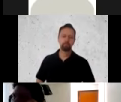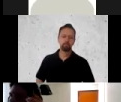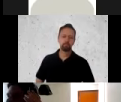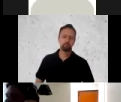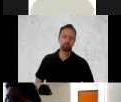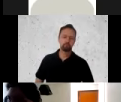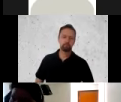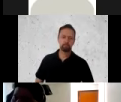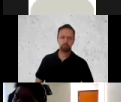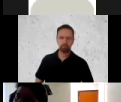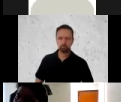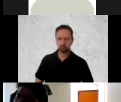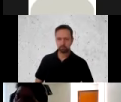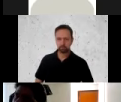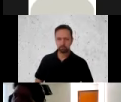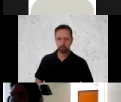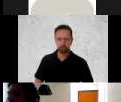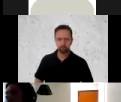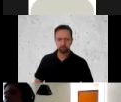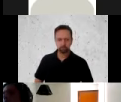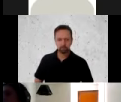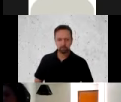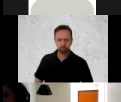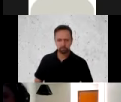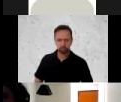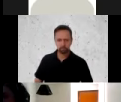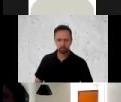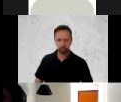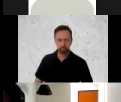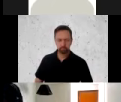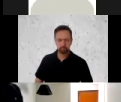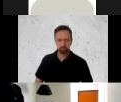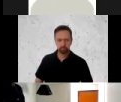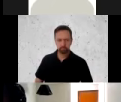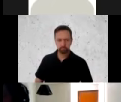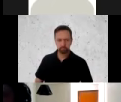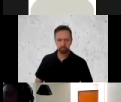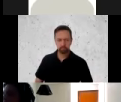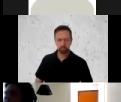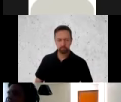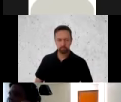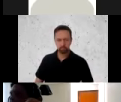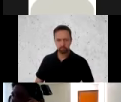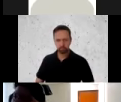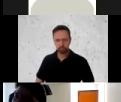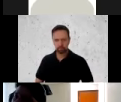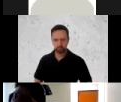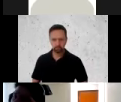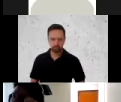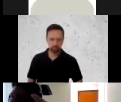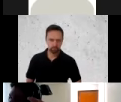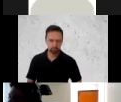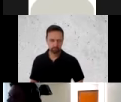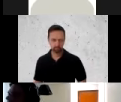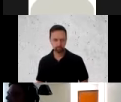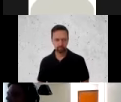investimentos, que era aquela relação de investimentos sobre ativos. Esses resultados são robustos, mesmo incluindo as características dos